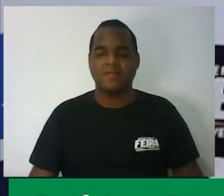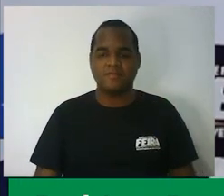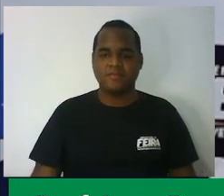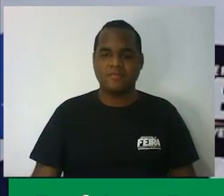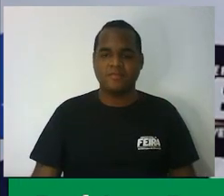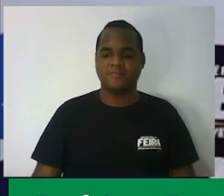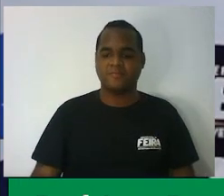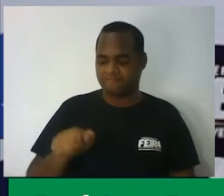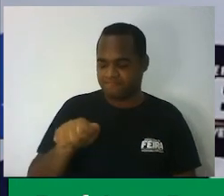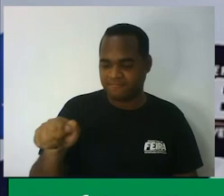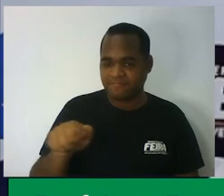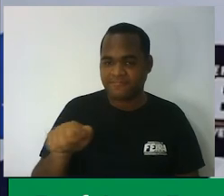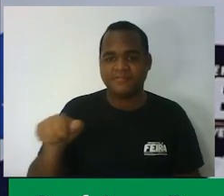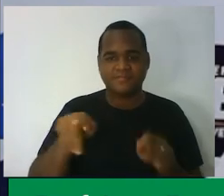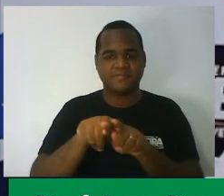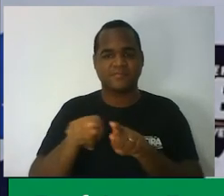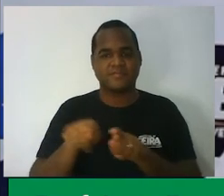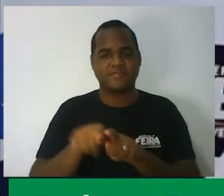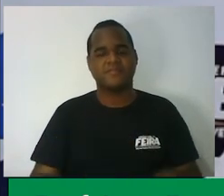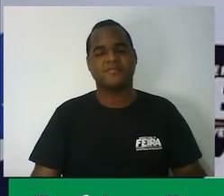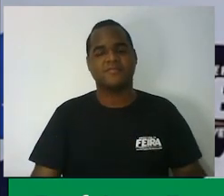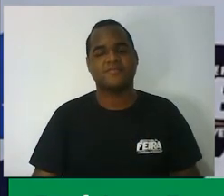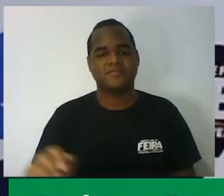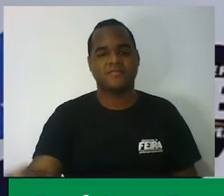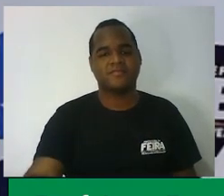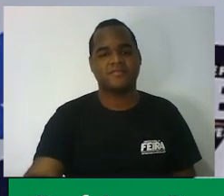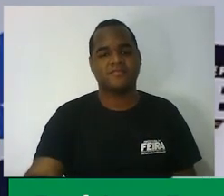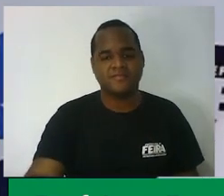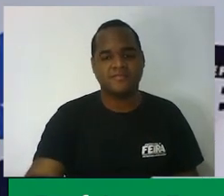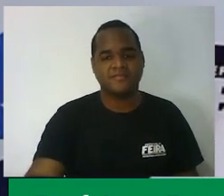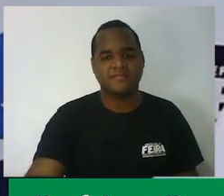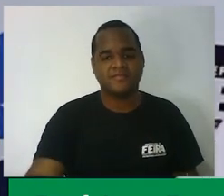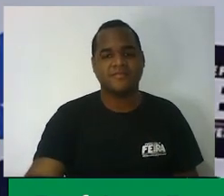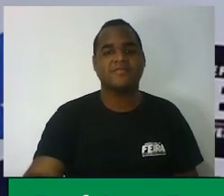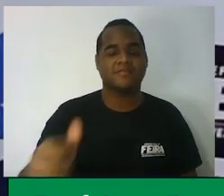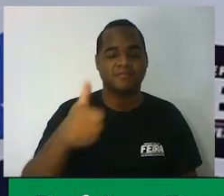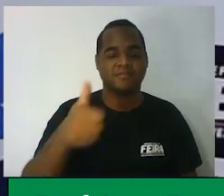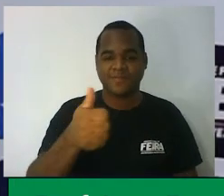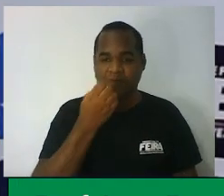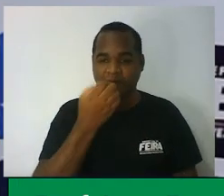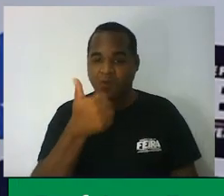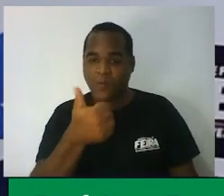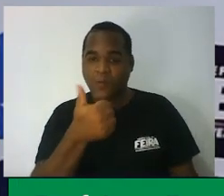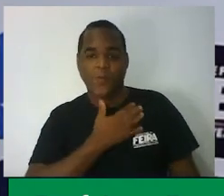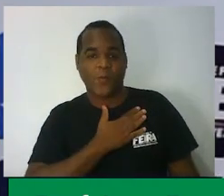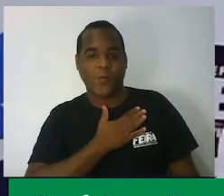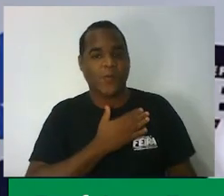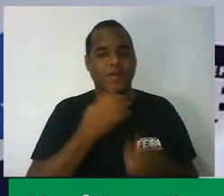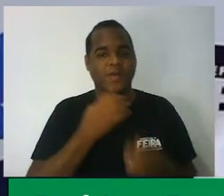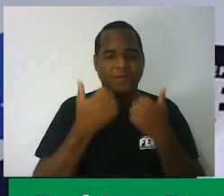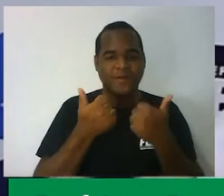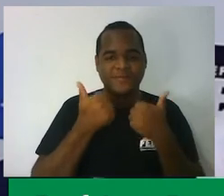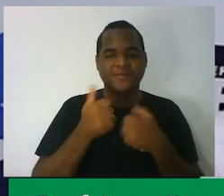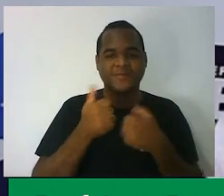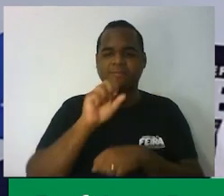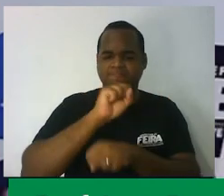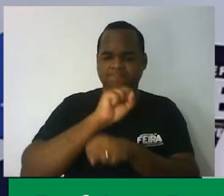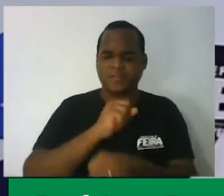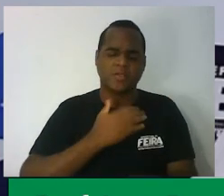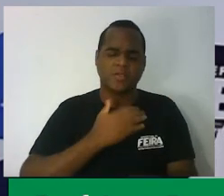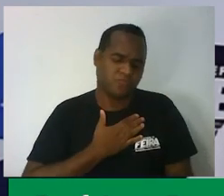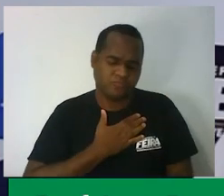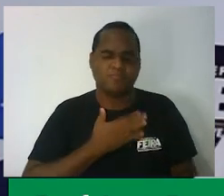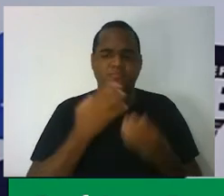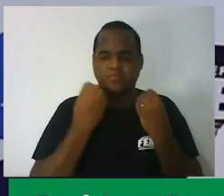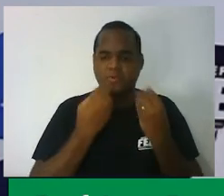conseguir manusear aqui. Bom, beleza. Curtiu essa aula? Eu espero que sim. Eu gostei